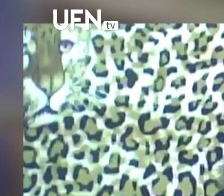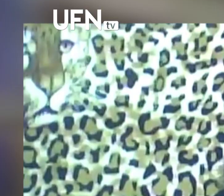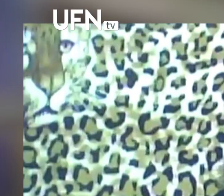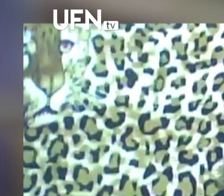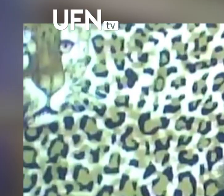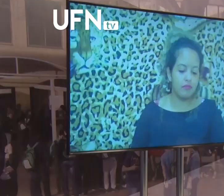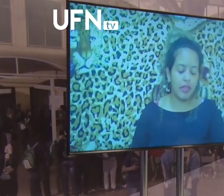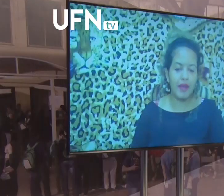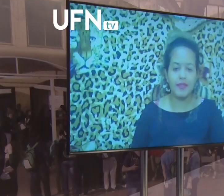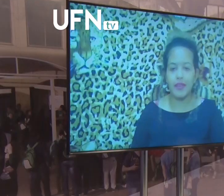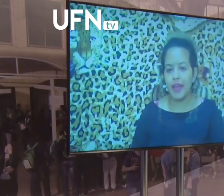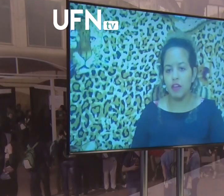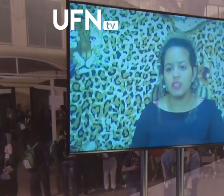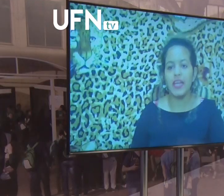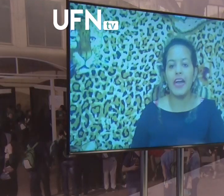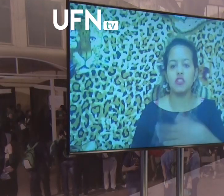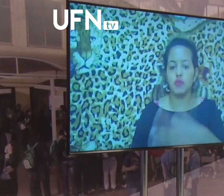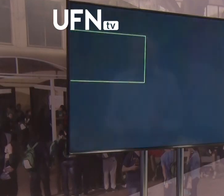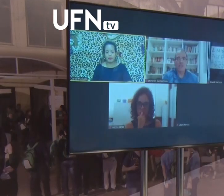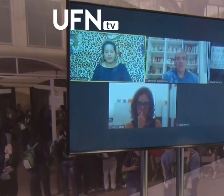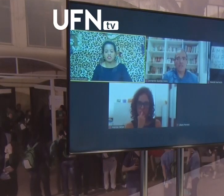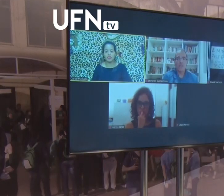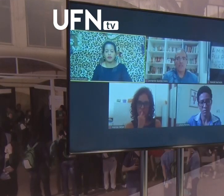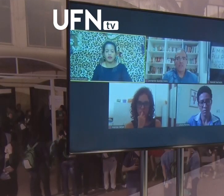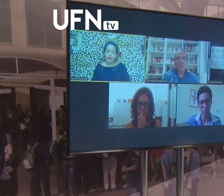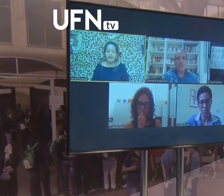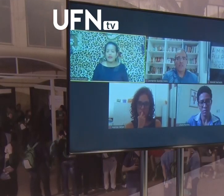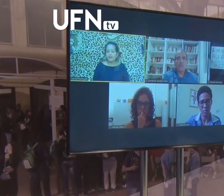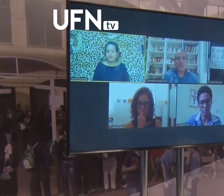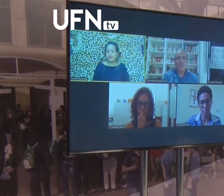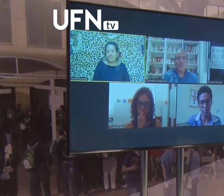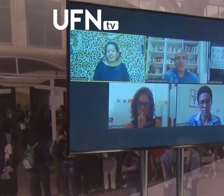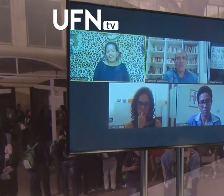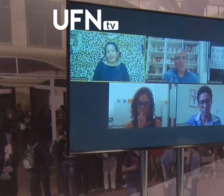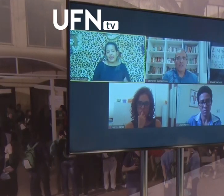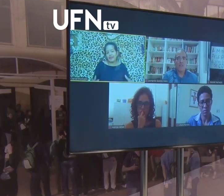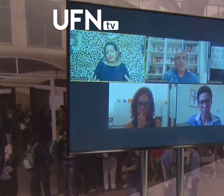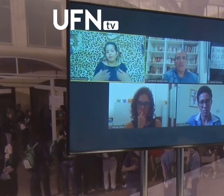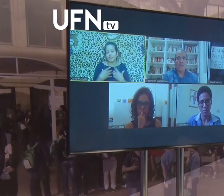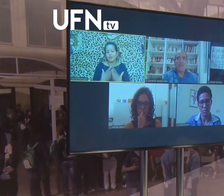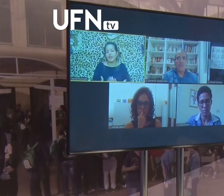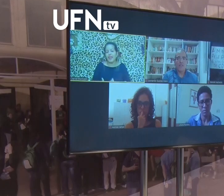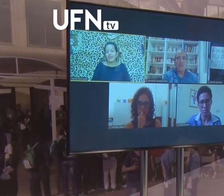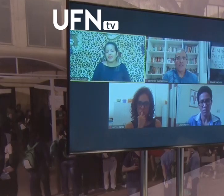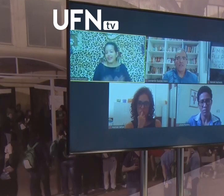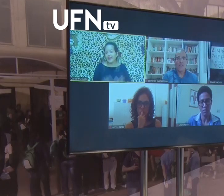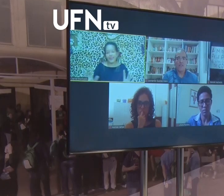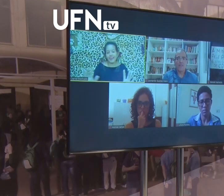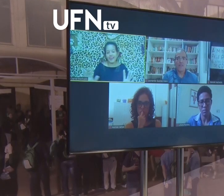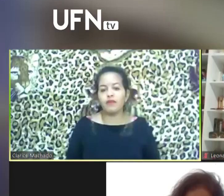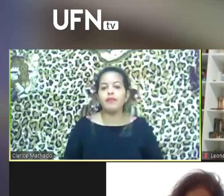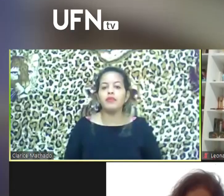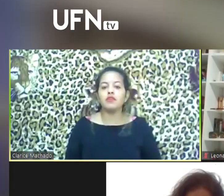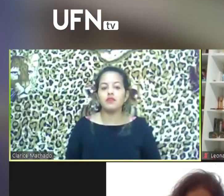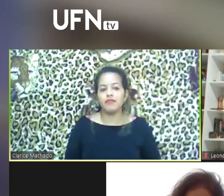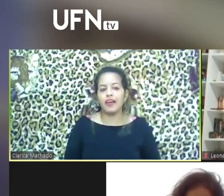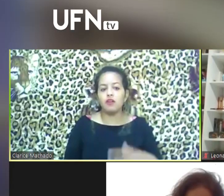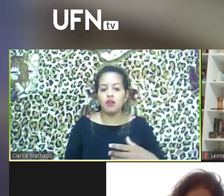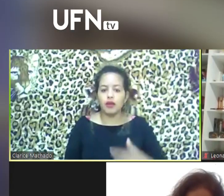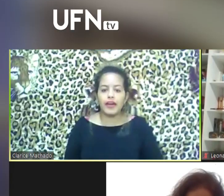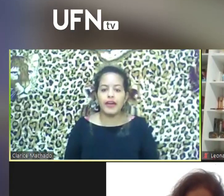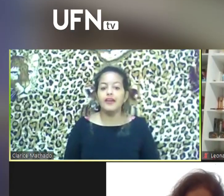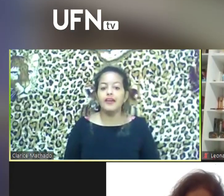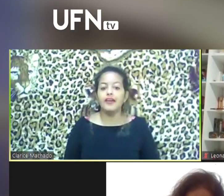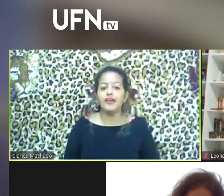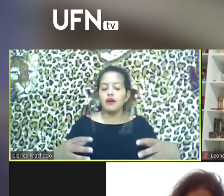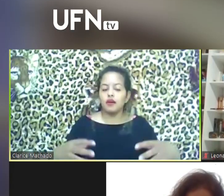escolha de material didático, de planejamento, enfim, até por experiência própria, a educação é o caminho que